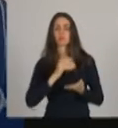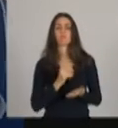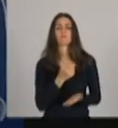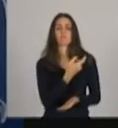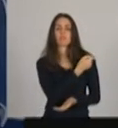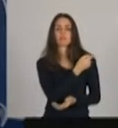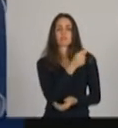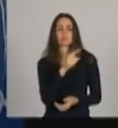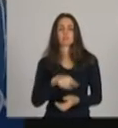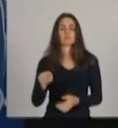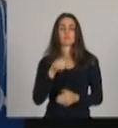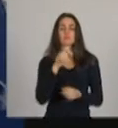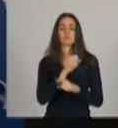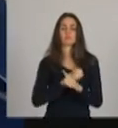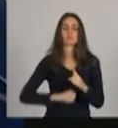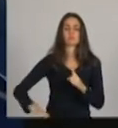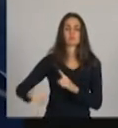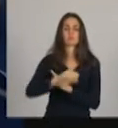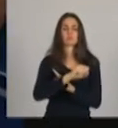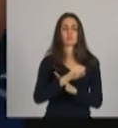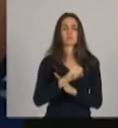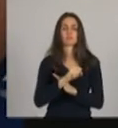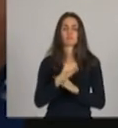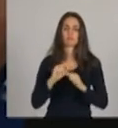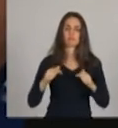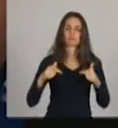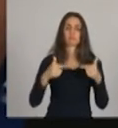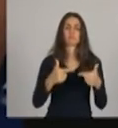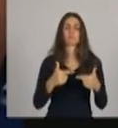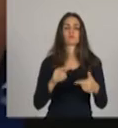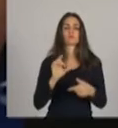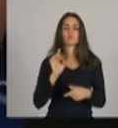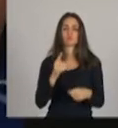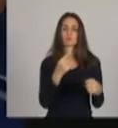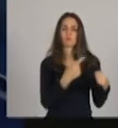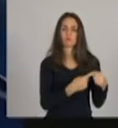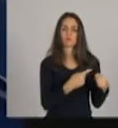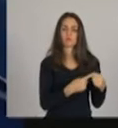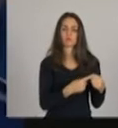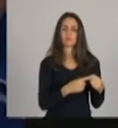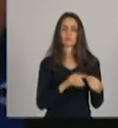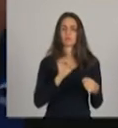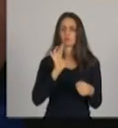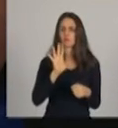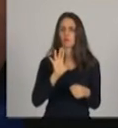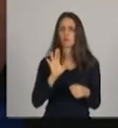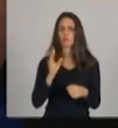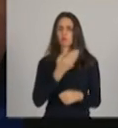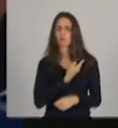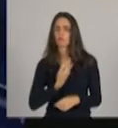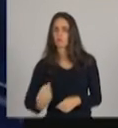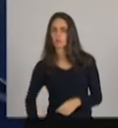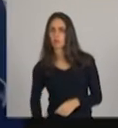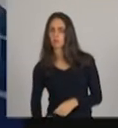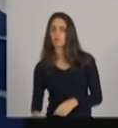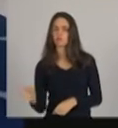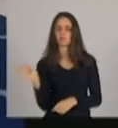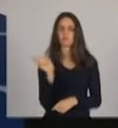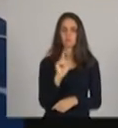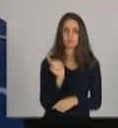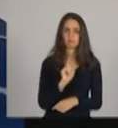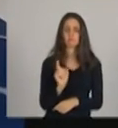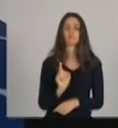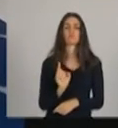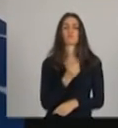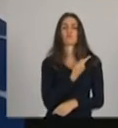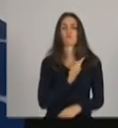sociedade possa também dar valor não apenas aos municípios, não apenas aos governadores, mas que